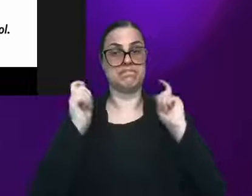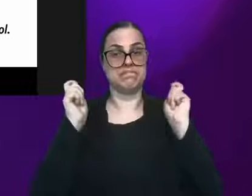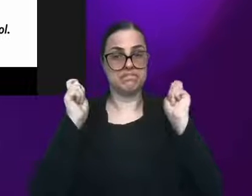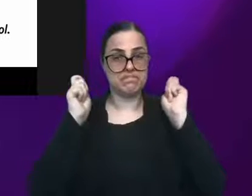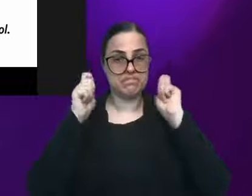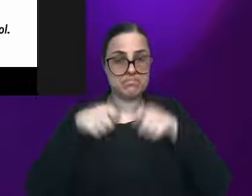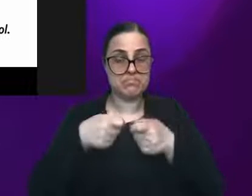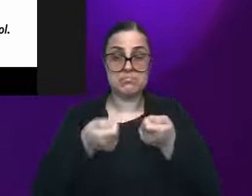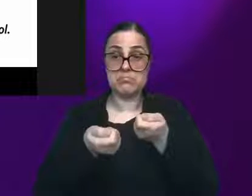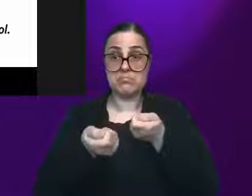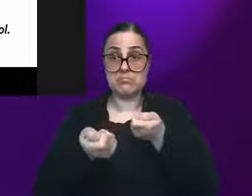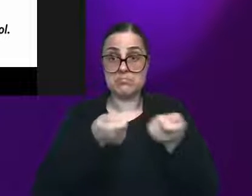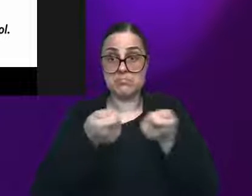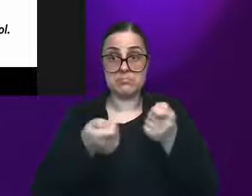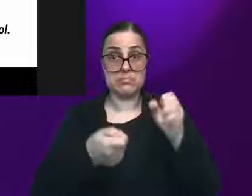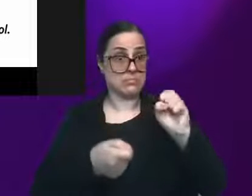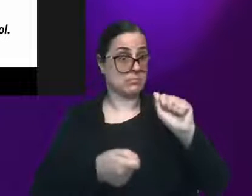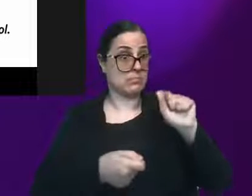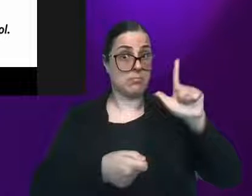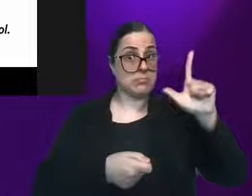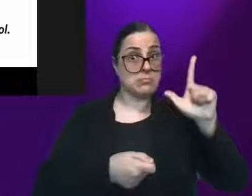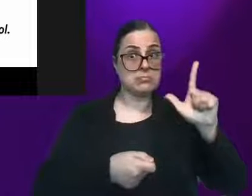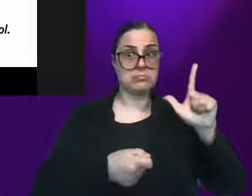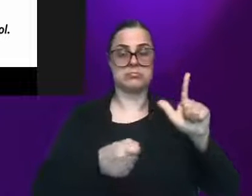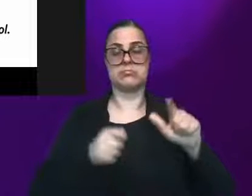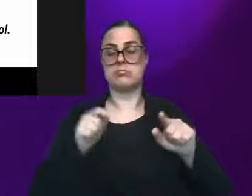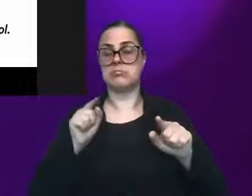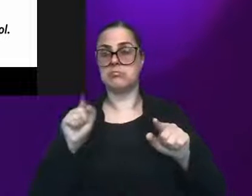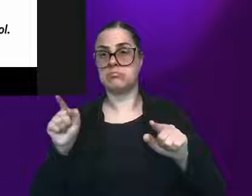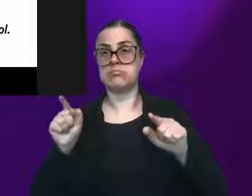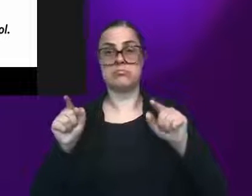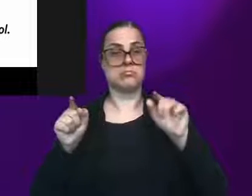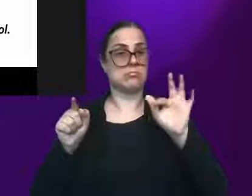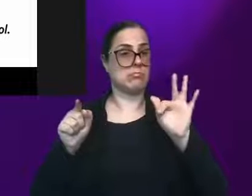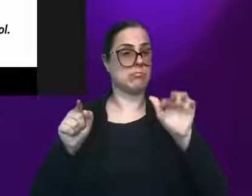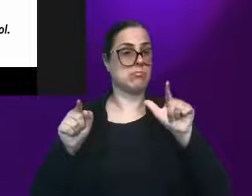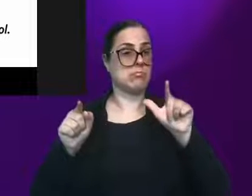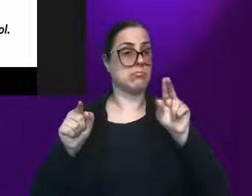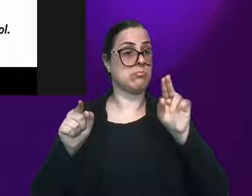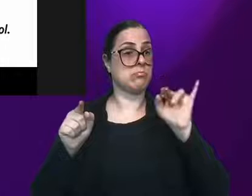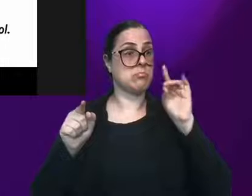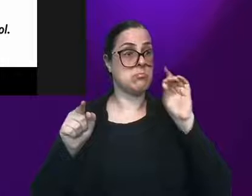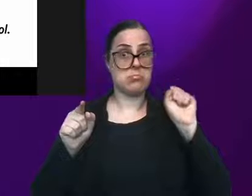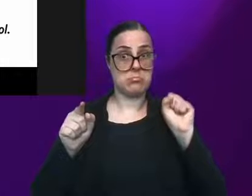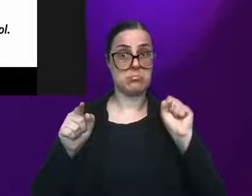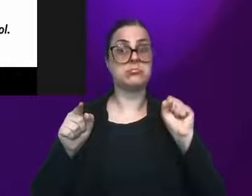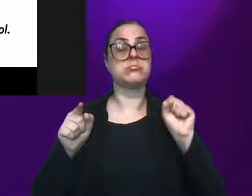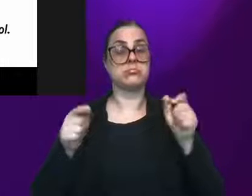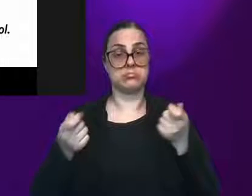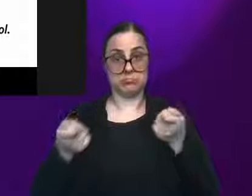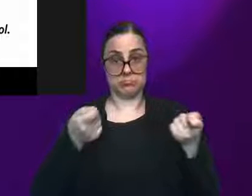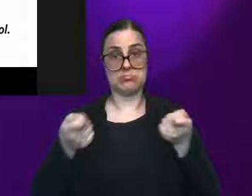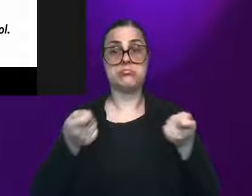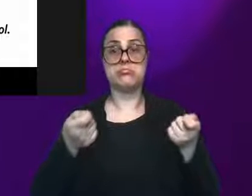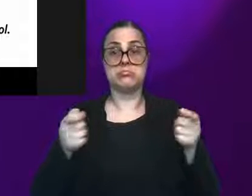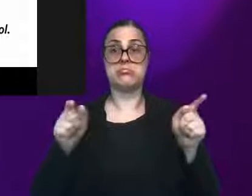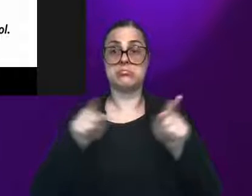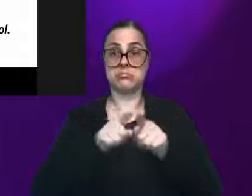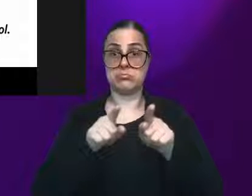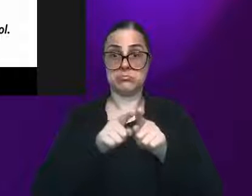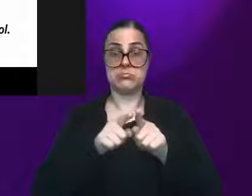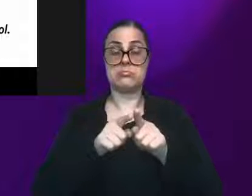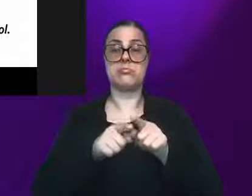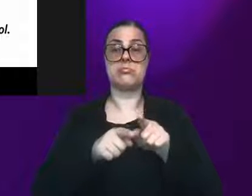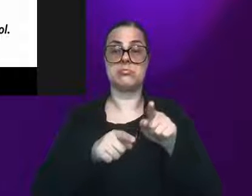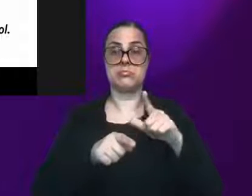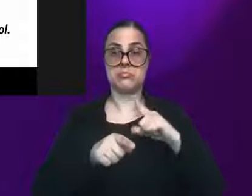de sal. E aí, quando você excede essa capacidade, você tem uma ruptura nessa estrutura que causa a homogeneização